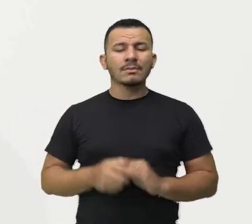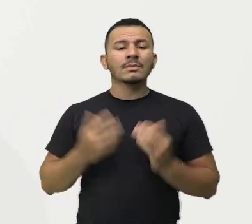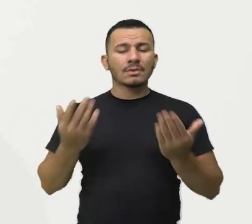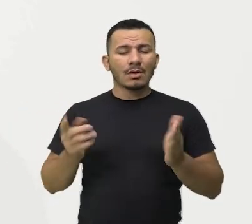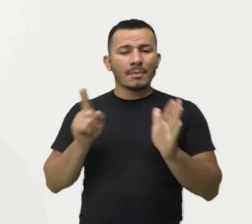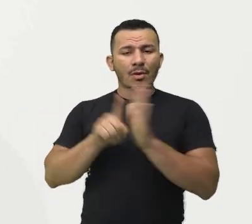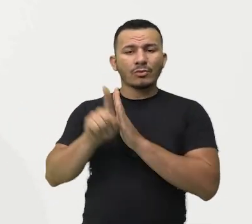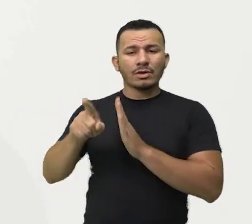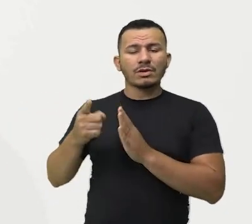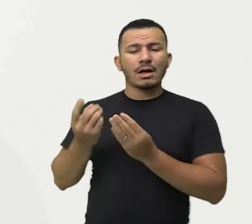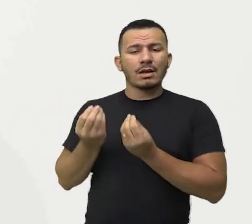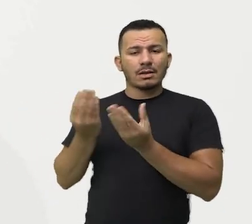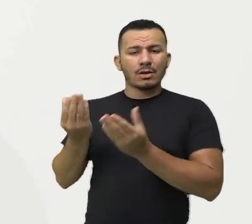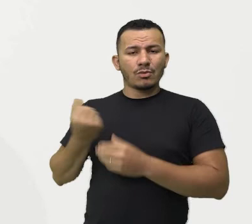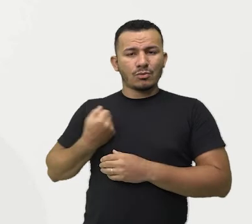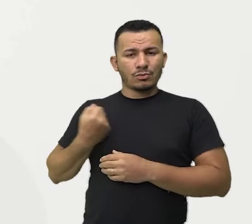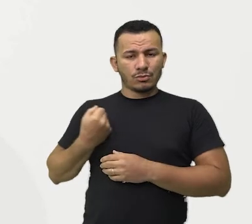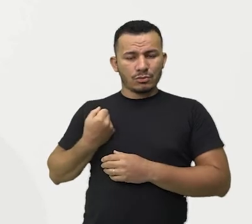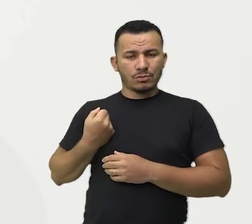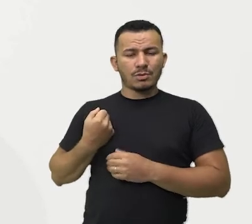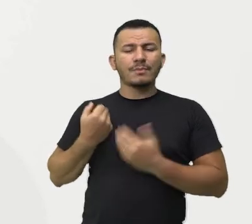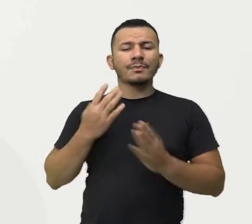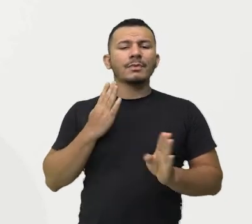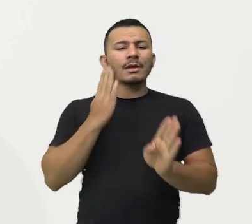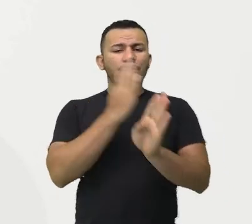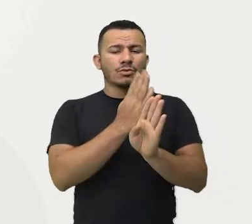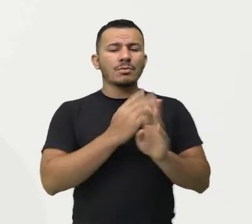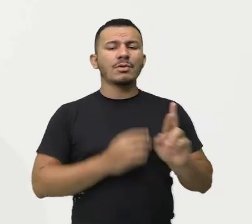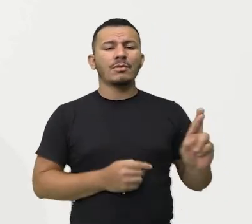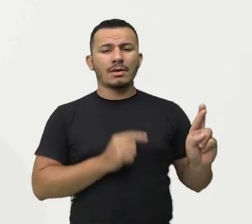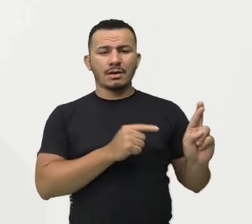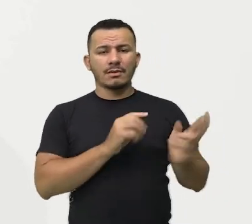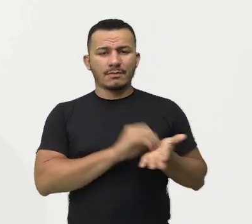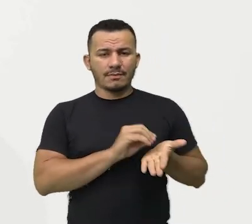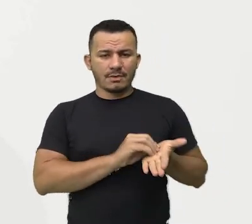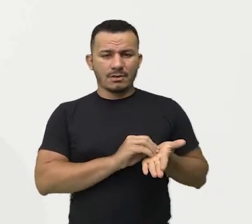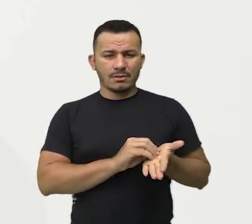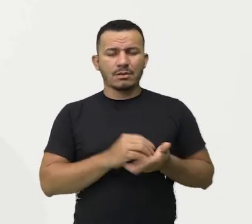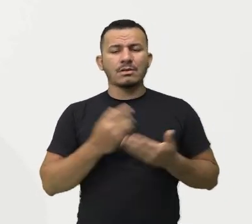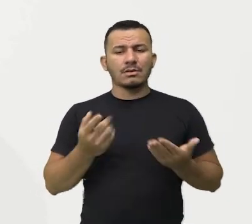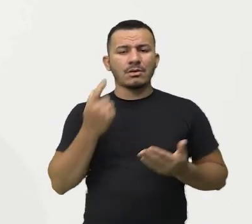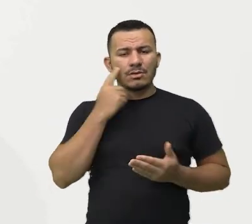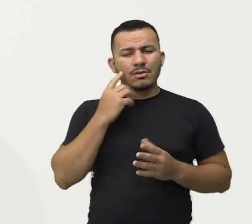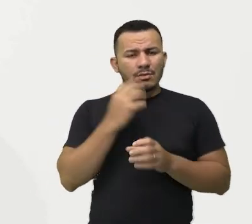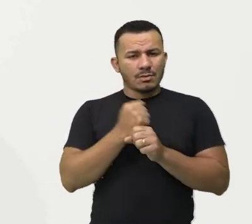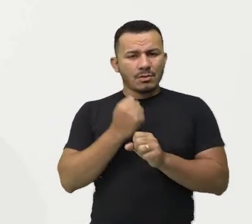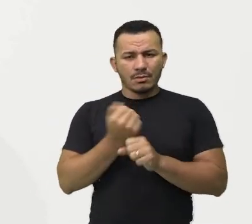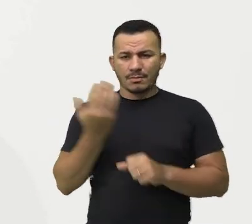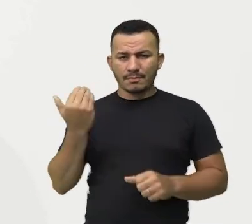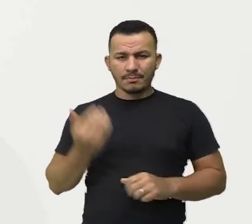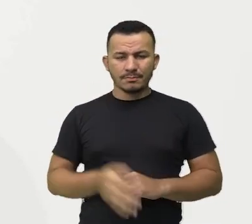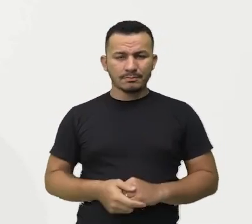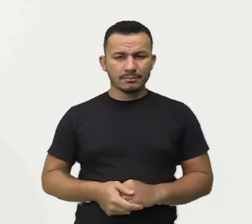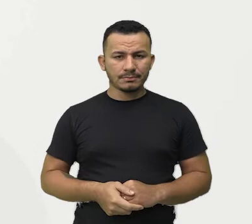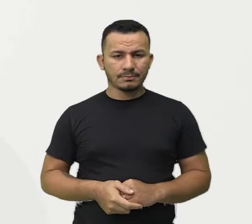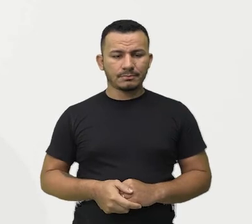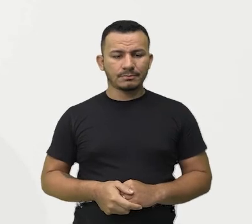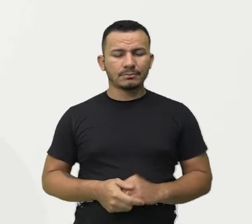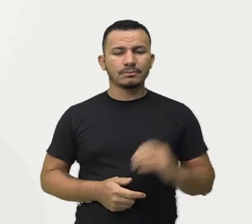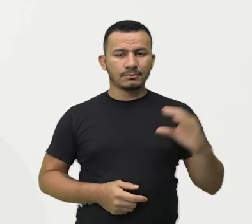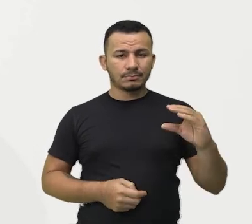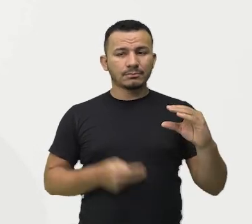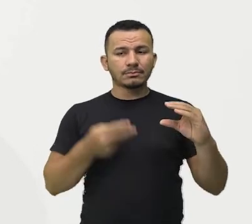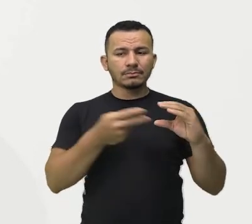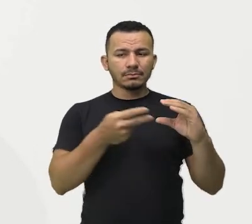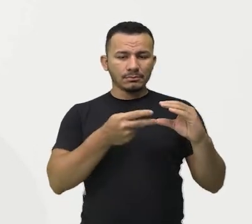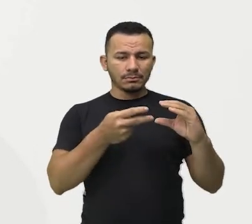questão nos deu aqui o comprimento. O que ela quer que a gente descubra é o raio. Vem comigo porque isso não é difícil. Olha